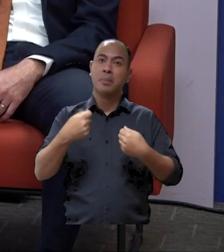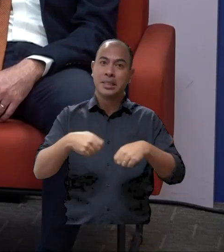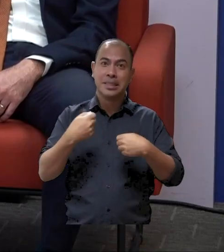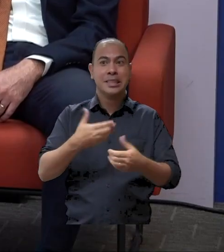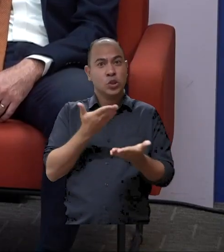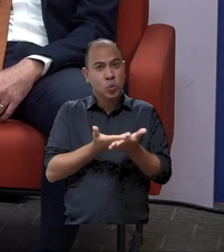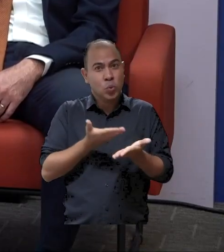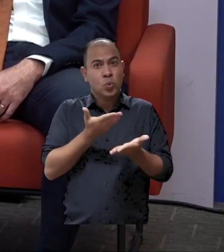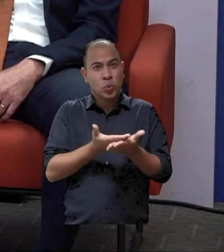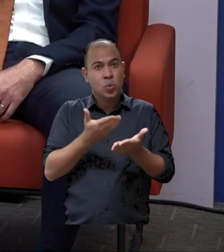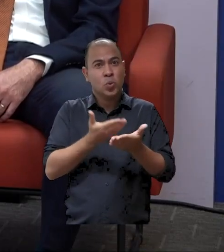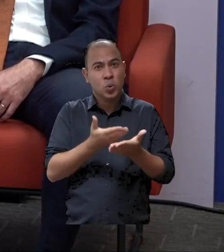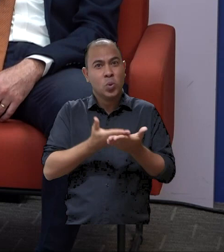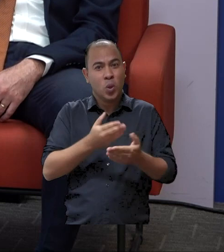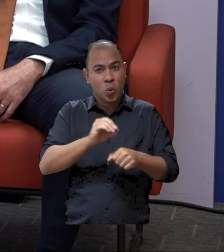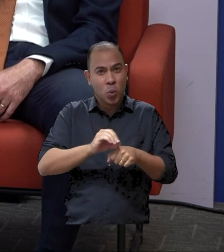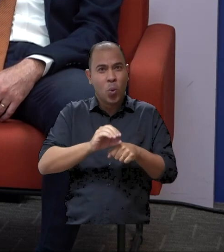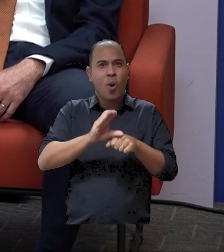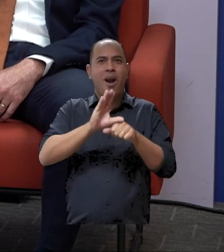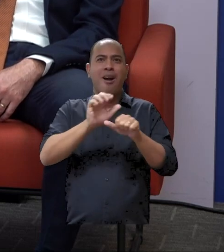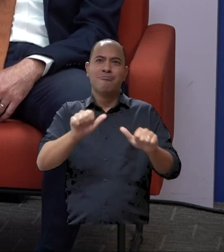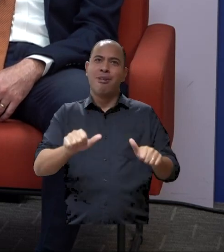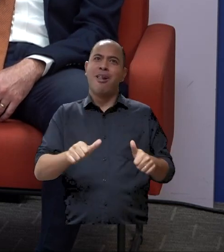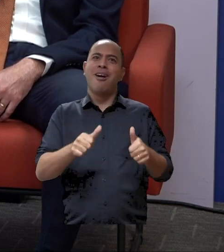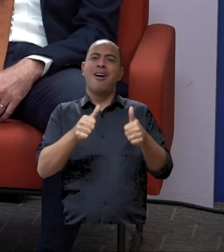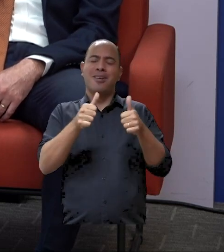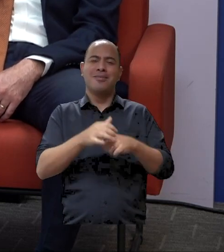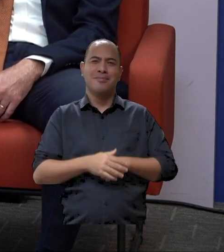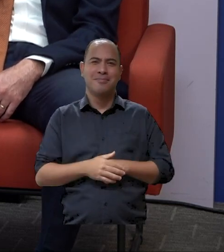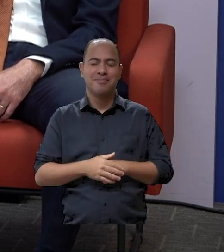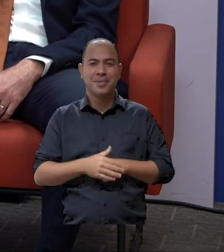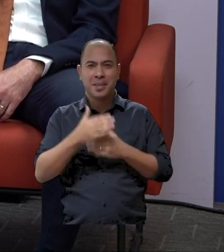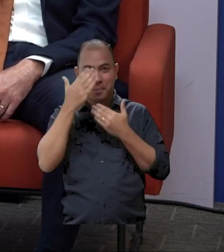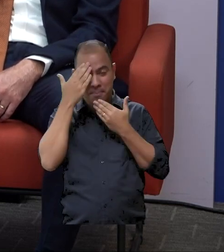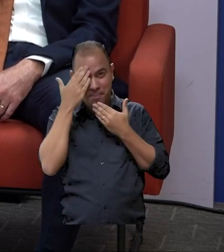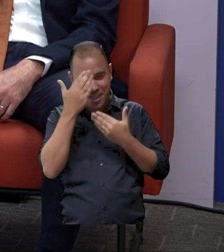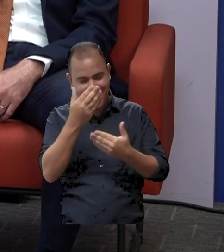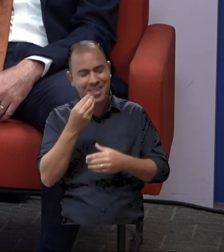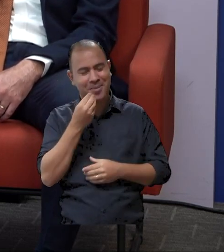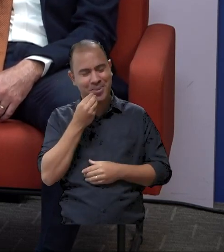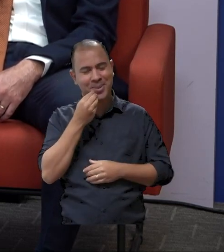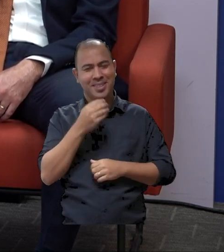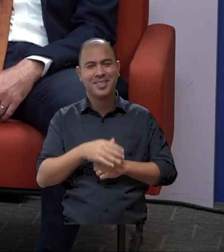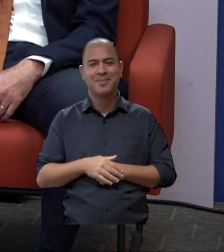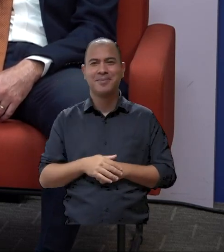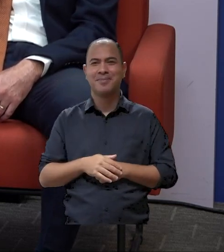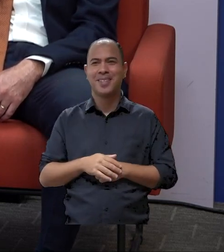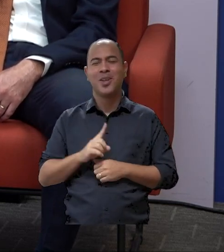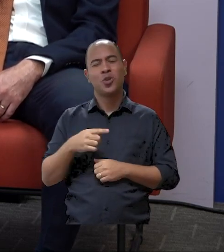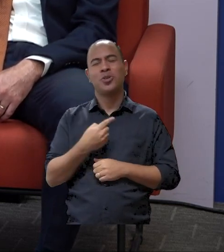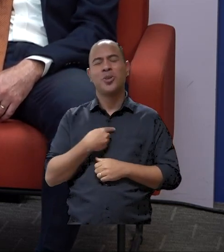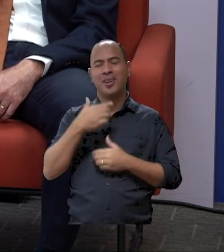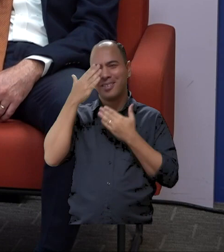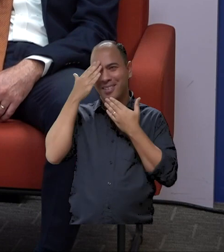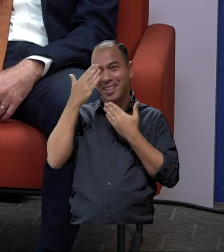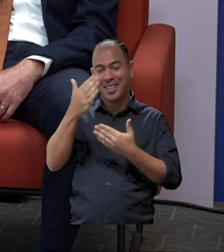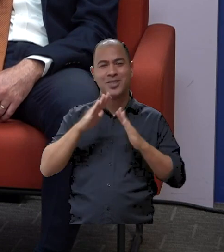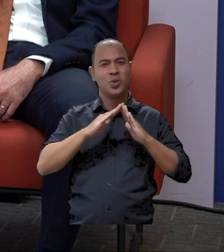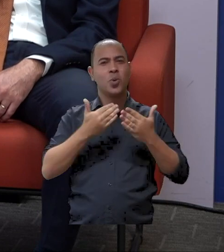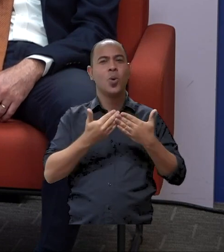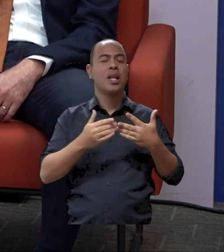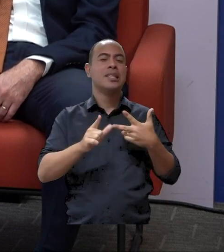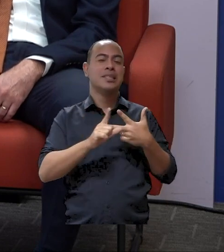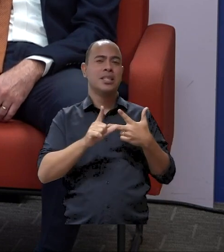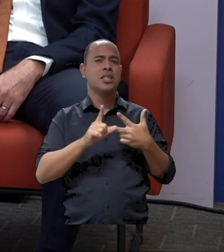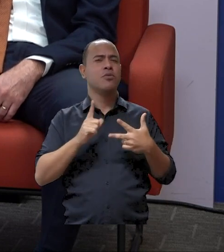isso que é importante, a gente sempre está buscando o aperfeiçoamento do nosso conhecimento. Não é? Então, muito obrigado, né, por essa